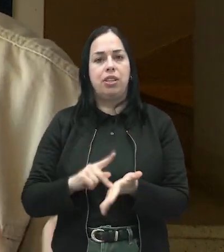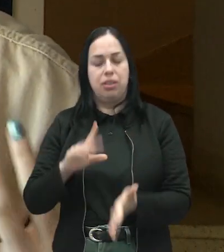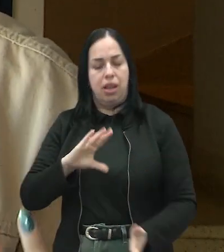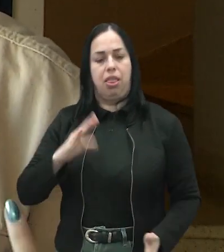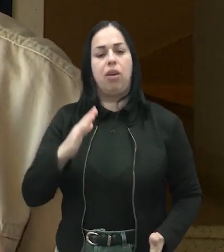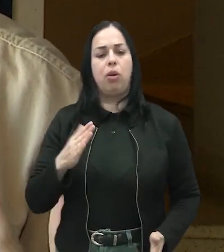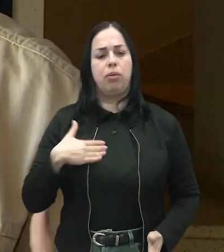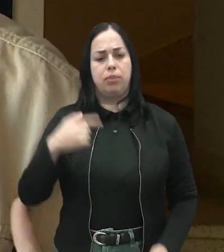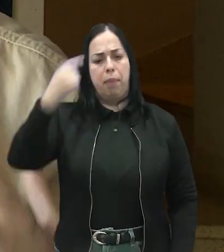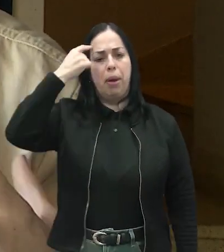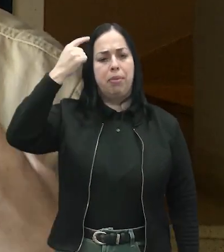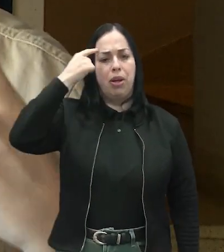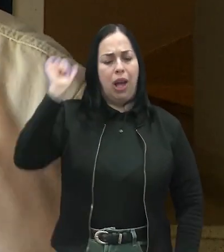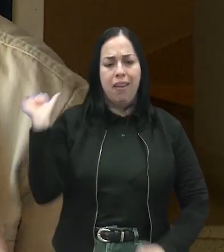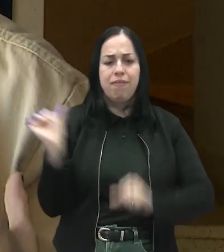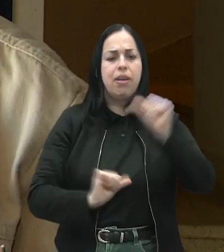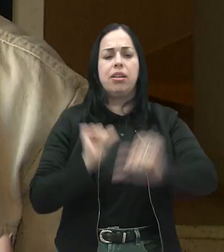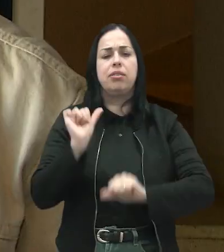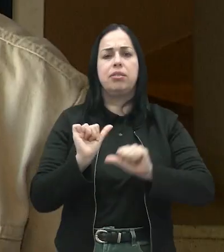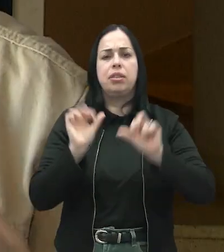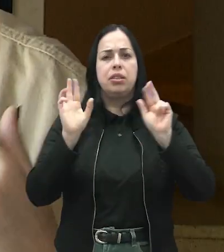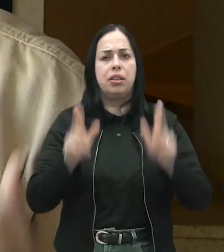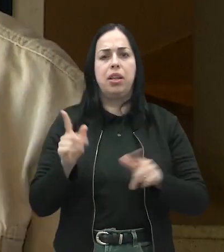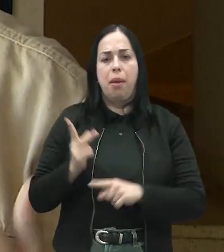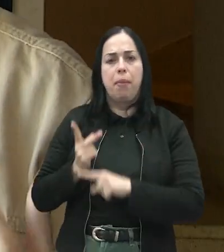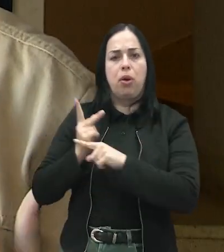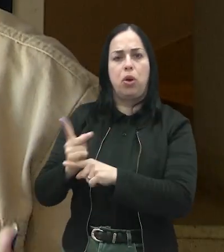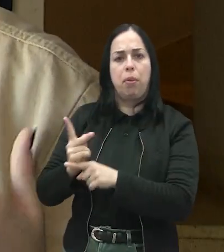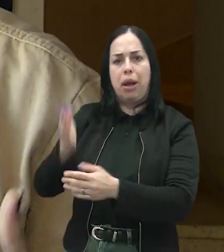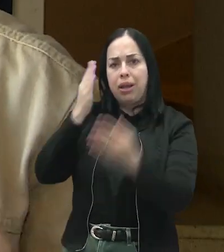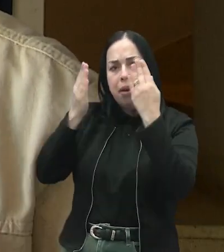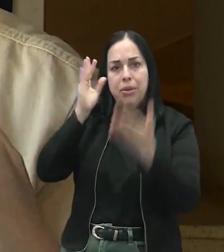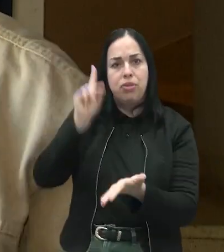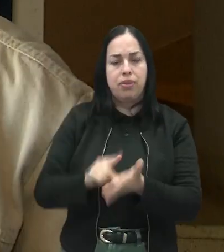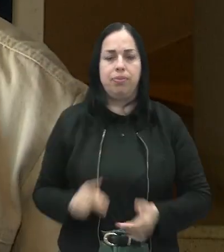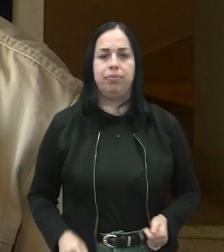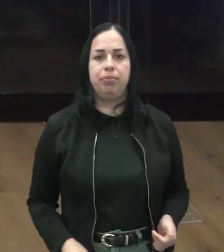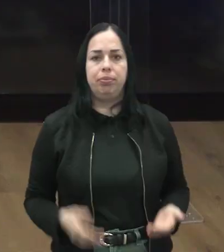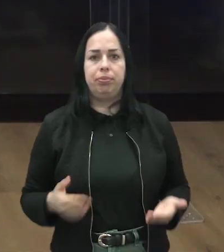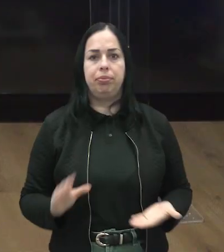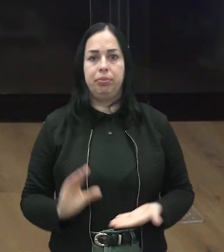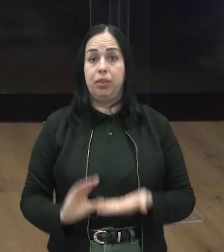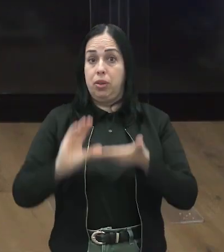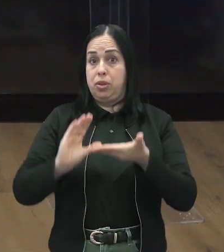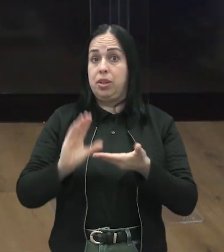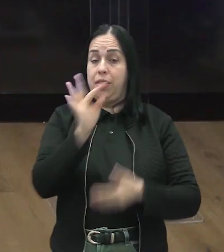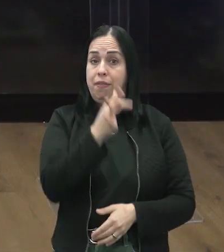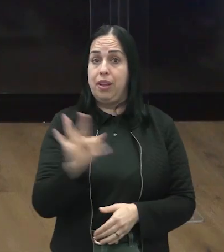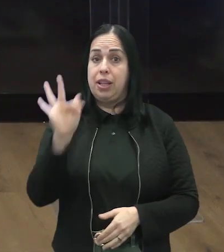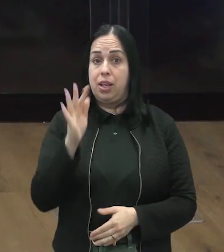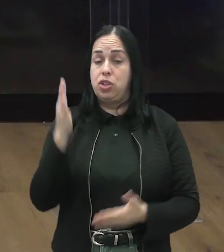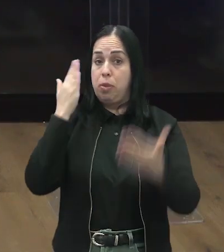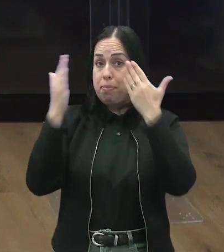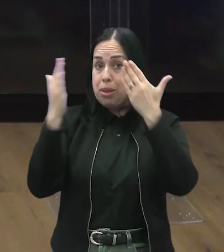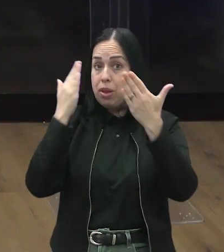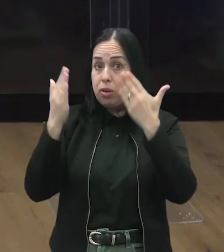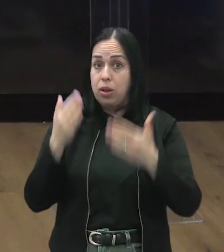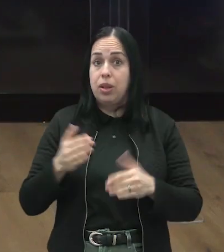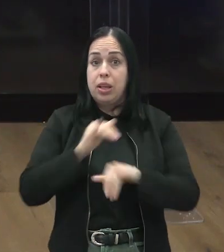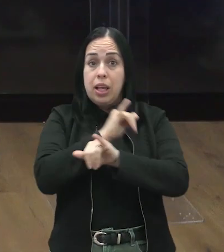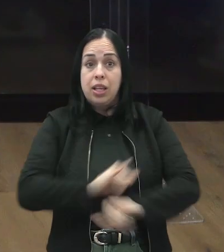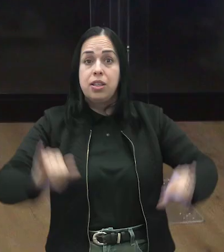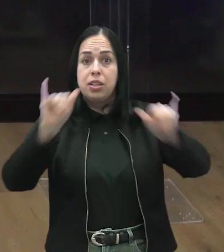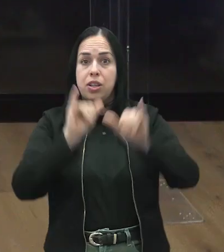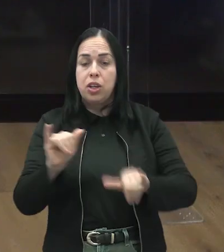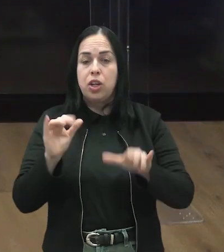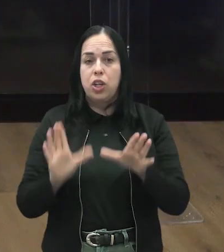tome realmente coragem de pensar, não, eu quero fazer diferente e eu quero procurar uma terapia de fato. E olha, o Conselho Federal de Psicologia